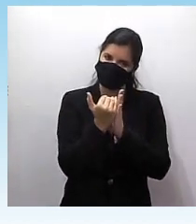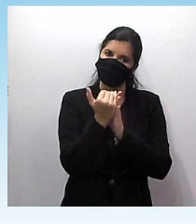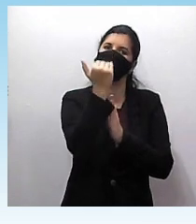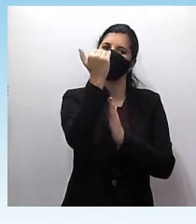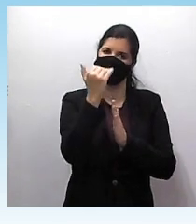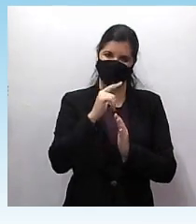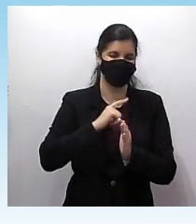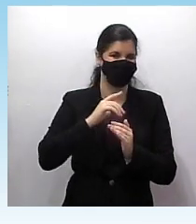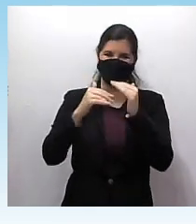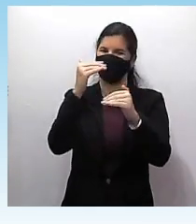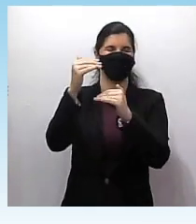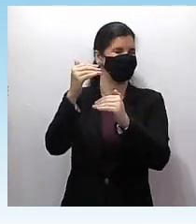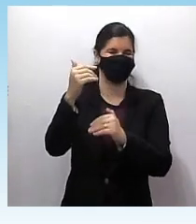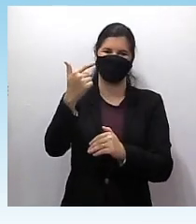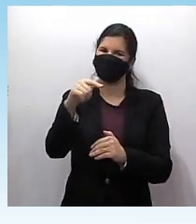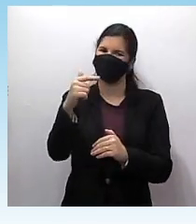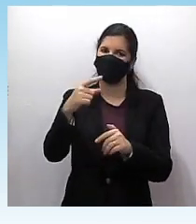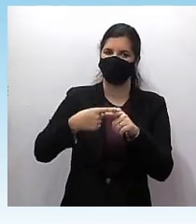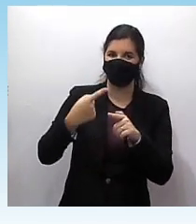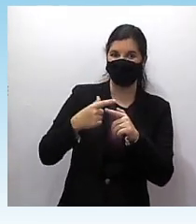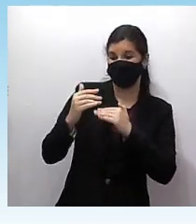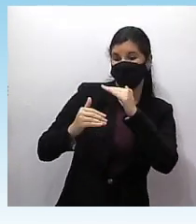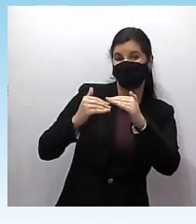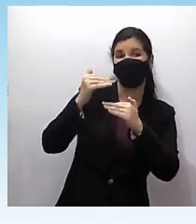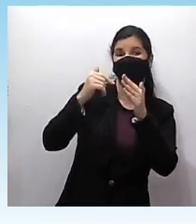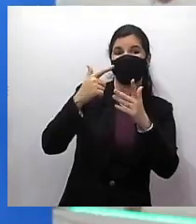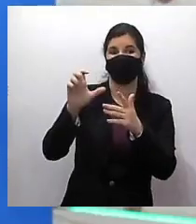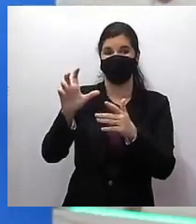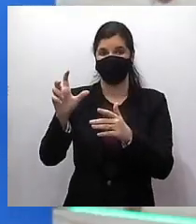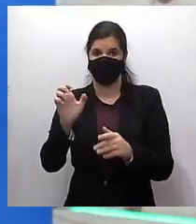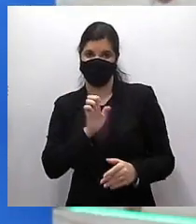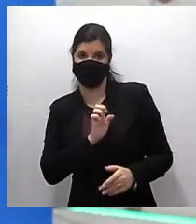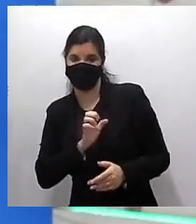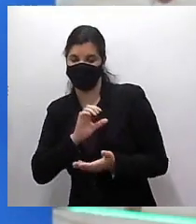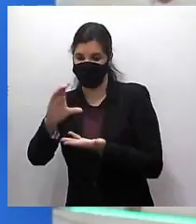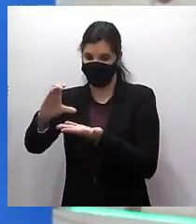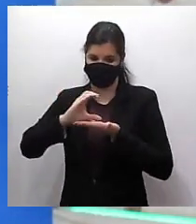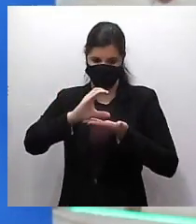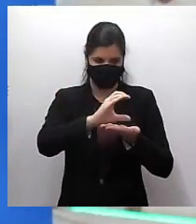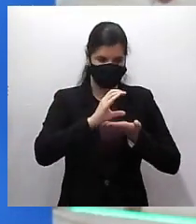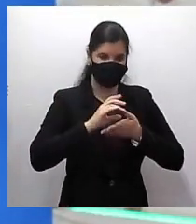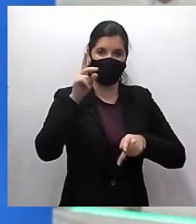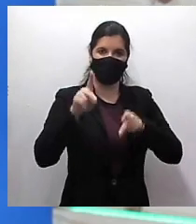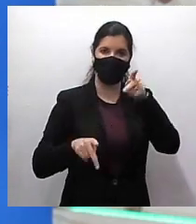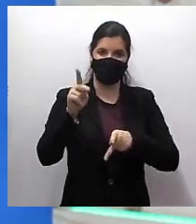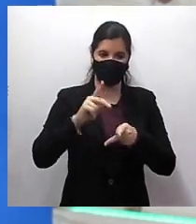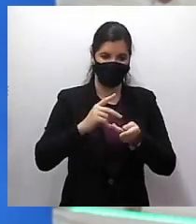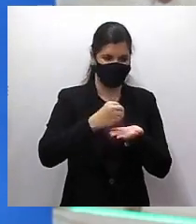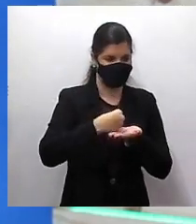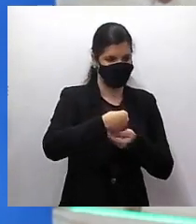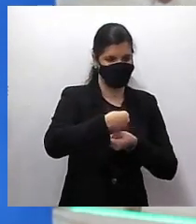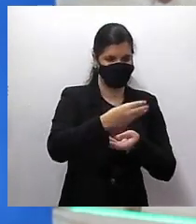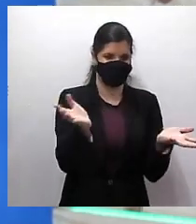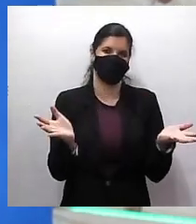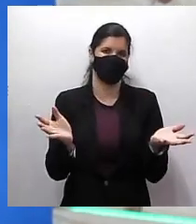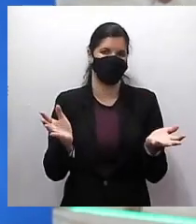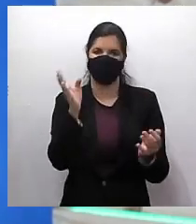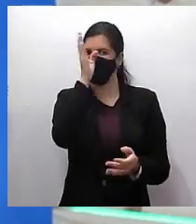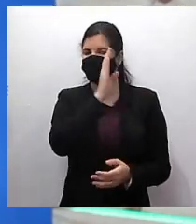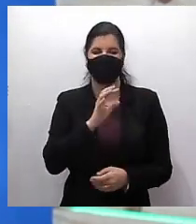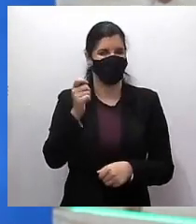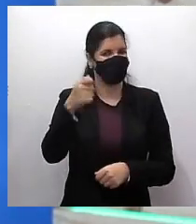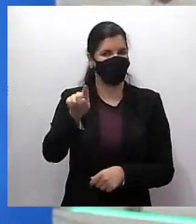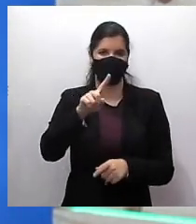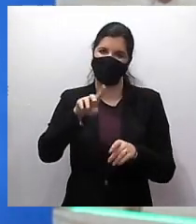não desenvolve, porque o desenvolver é pegar essa riqueza e distribuir para o seu povo. E não funciona assim. É o que a gente chama